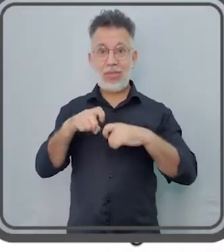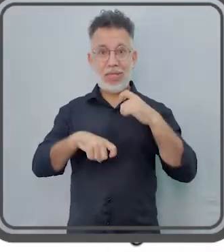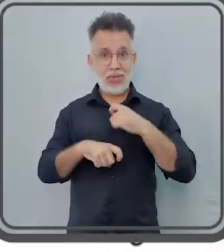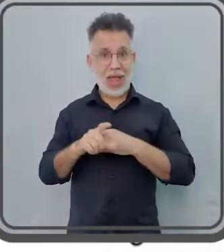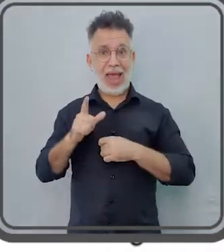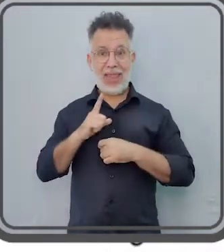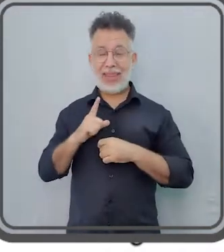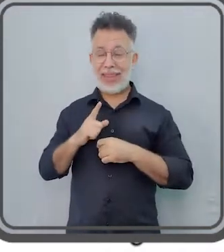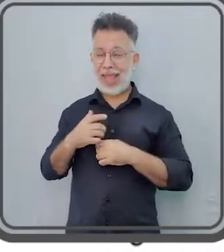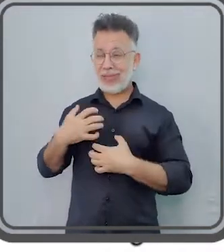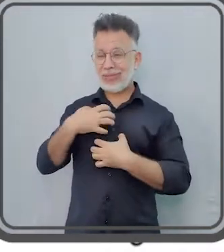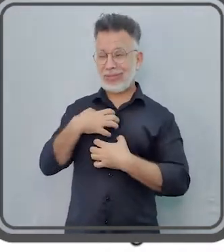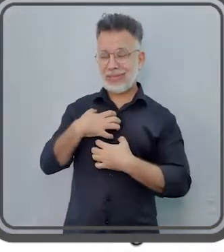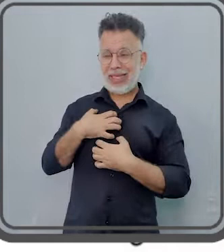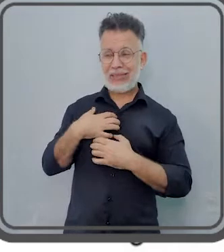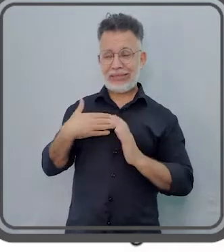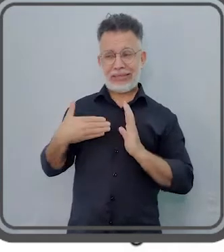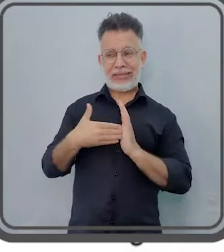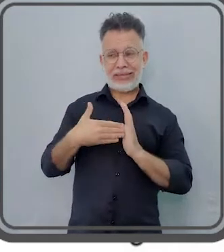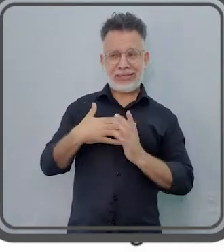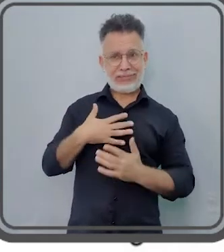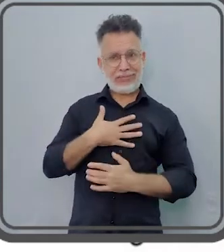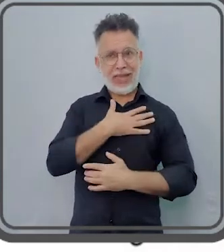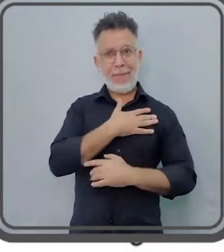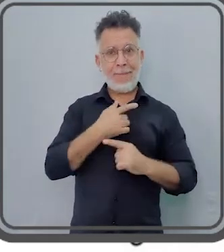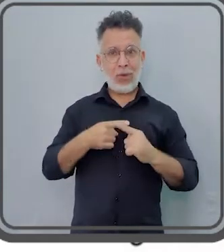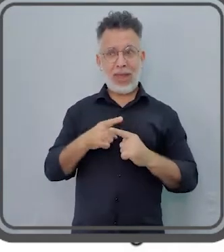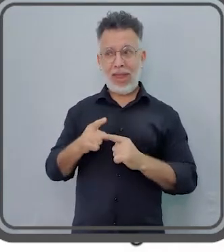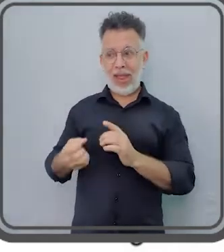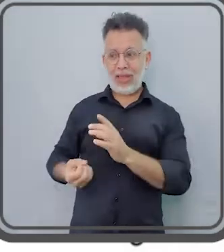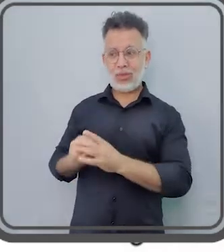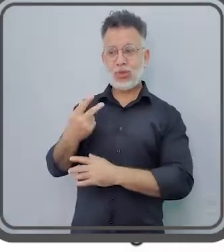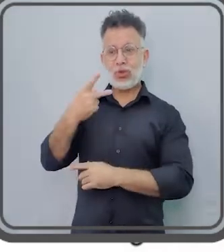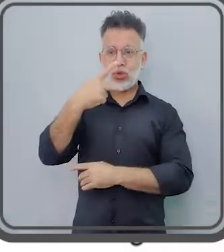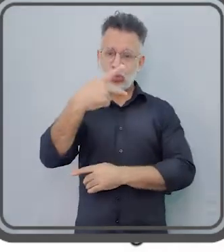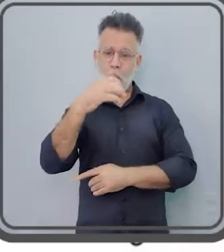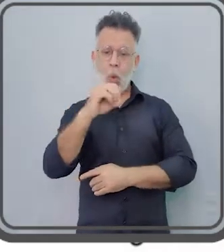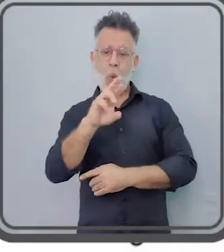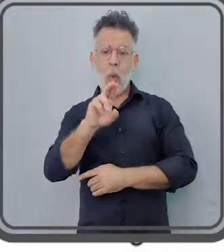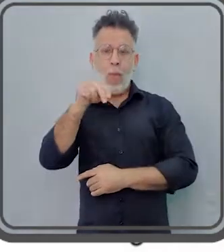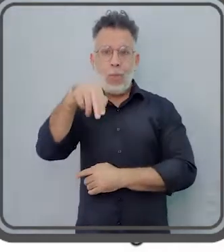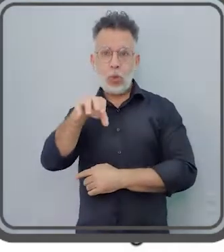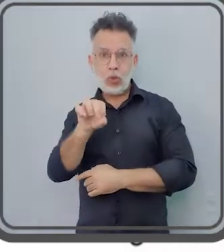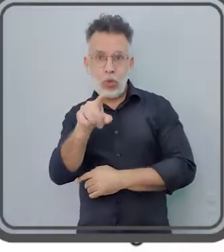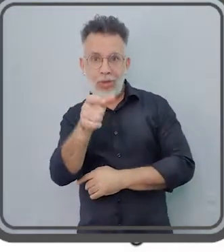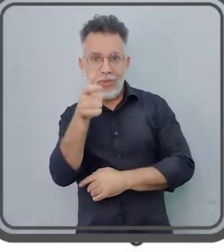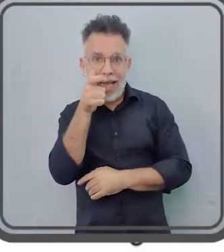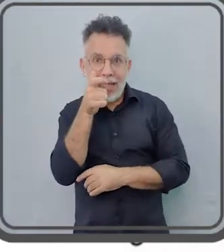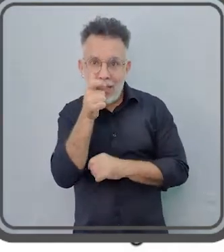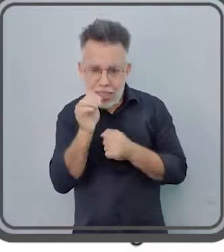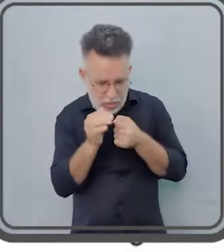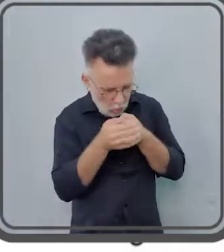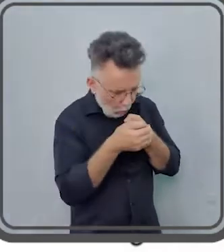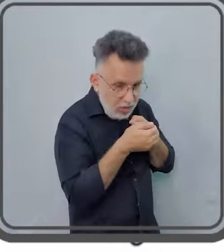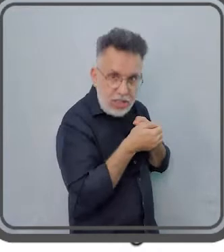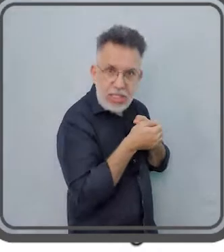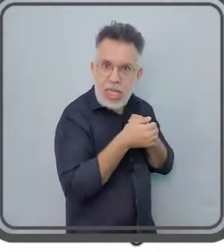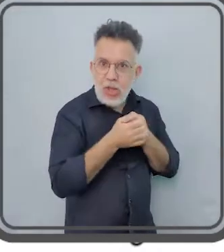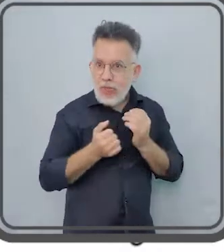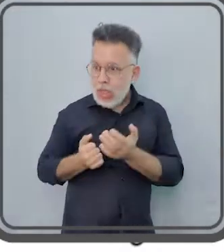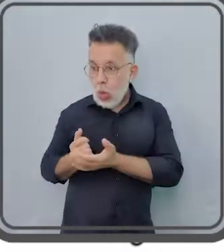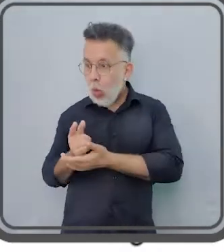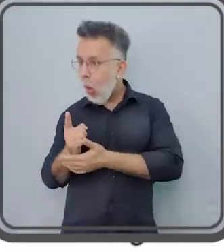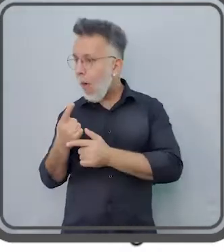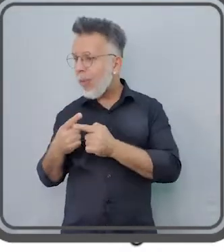isso, ela vem hoje do pornô, e não é aquele pornô que você assiste escondido, que você não consome, porque é pejorativo. Então tem